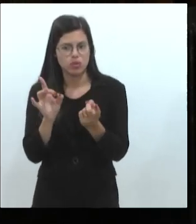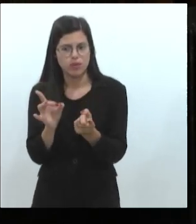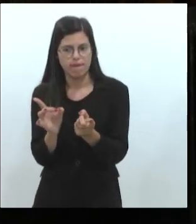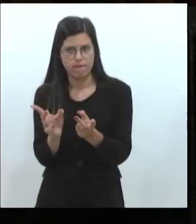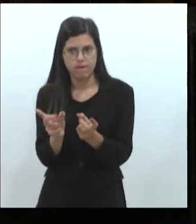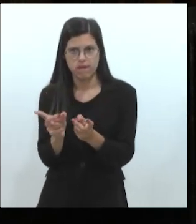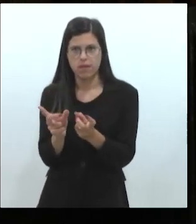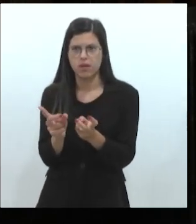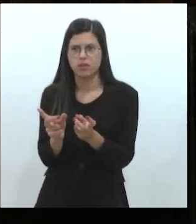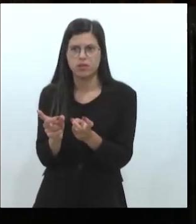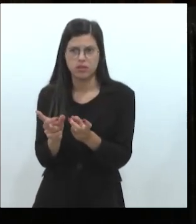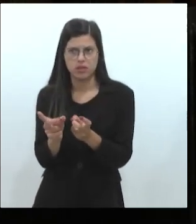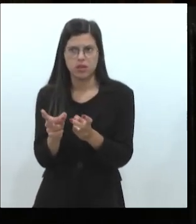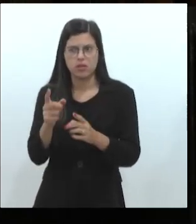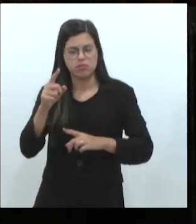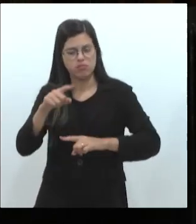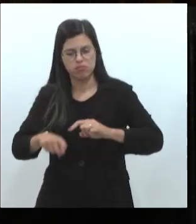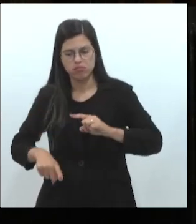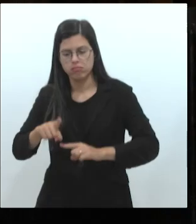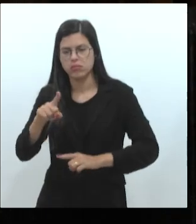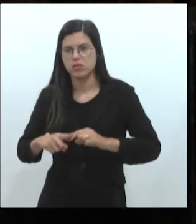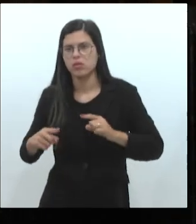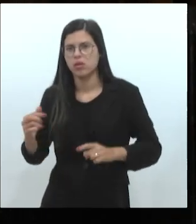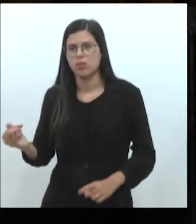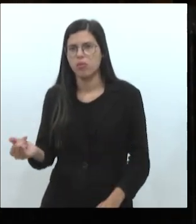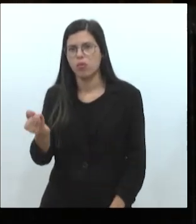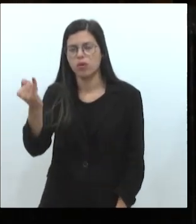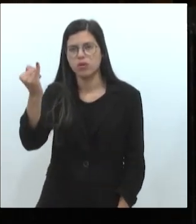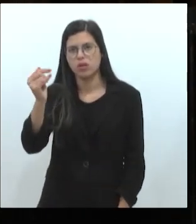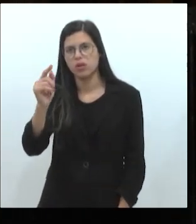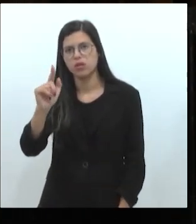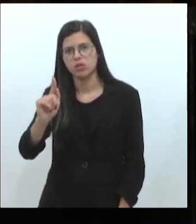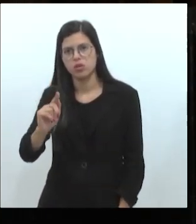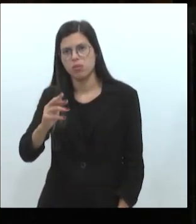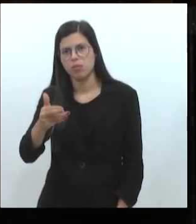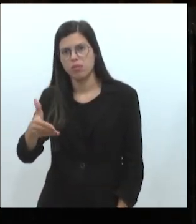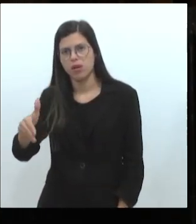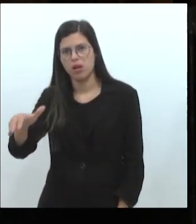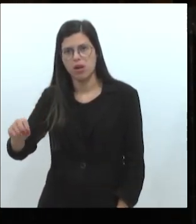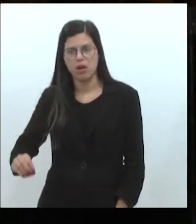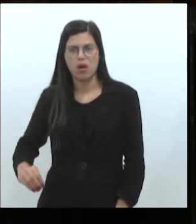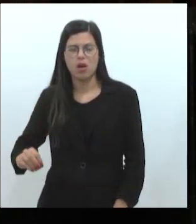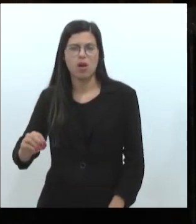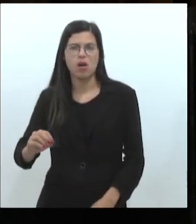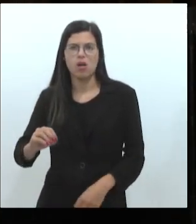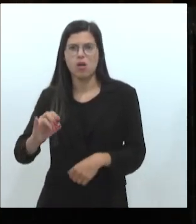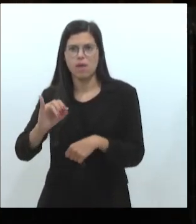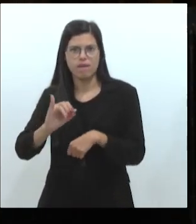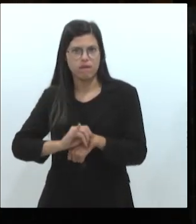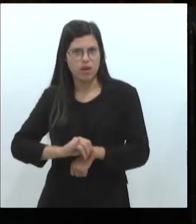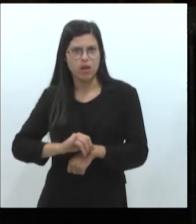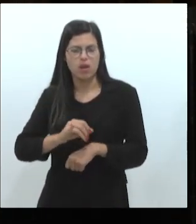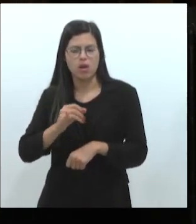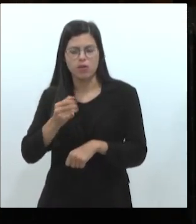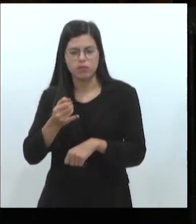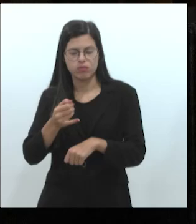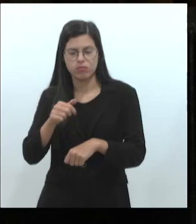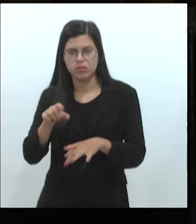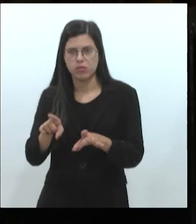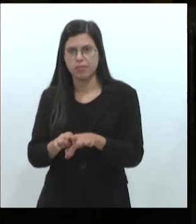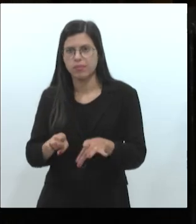é importante para grãos e aço, minério de ferro, etc., mas,